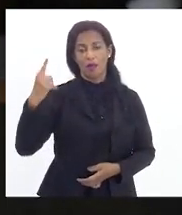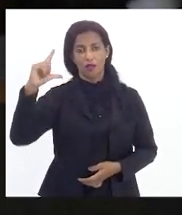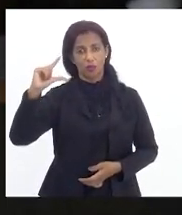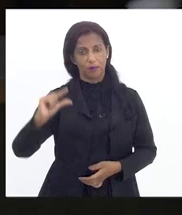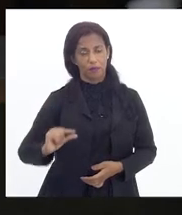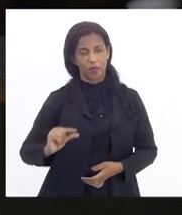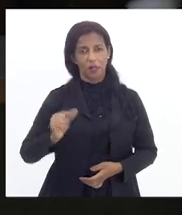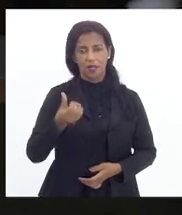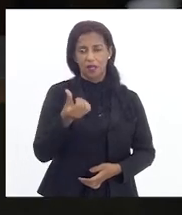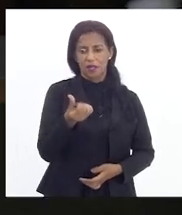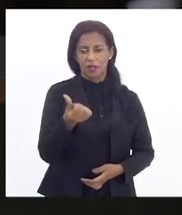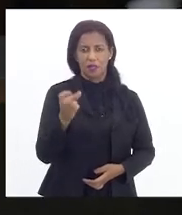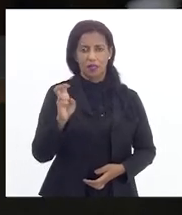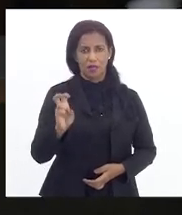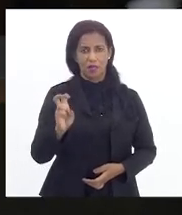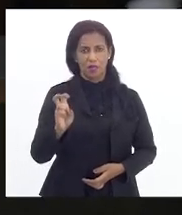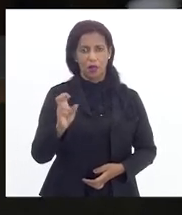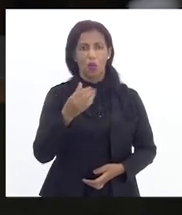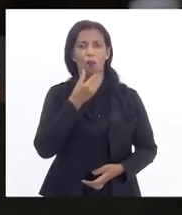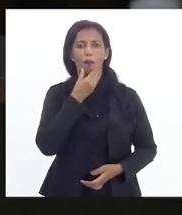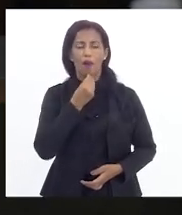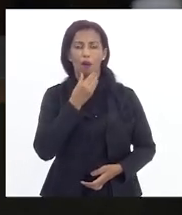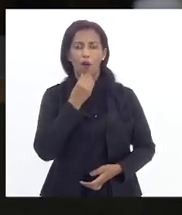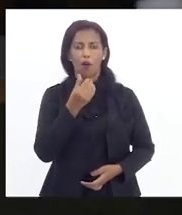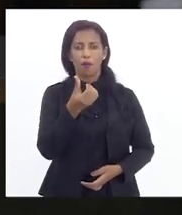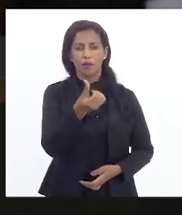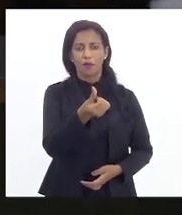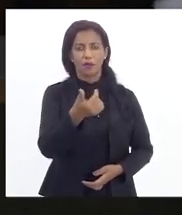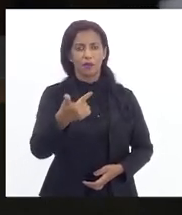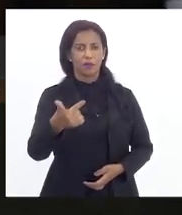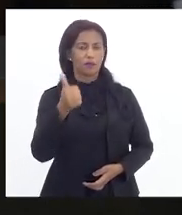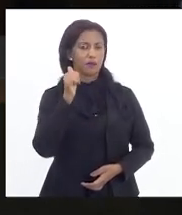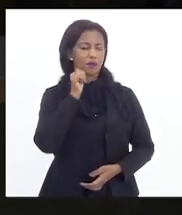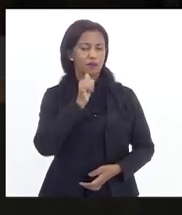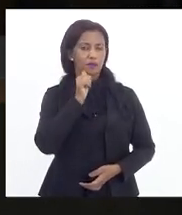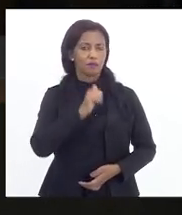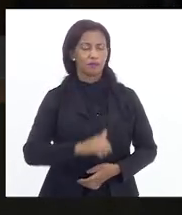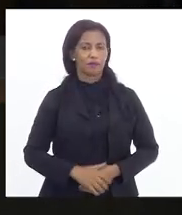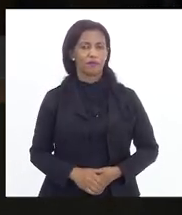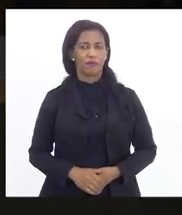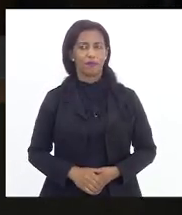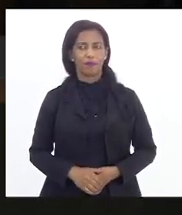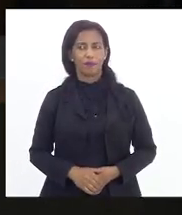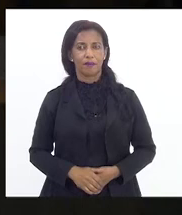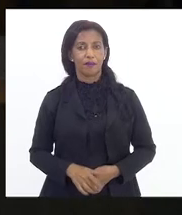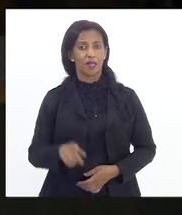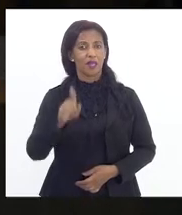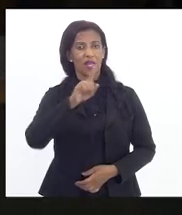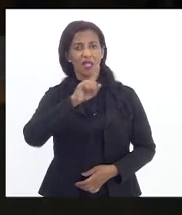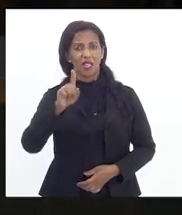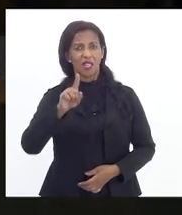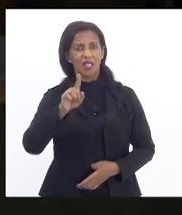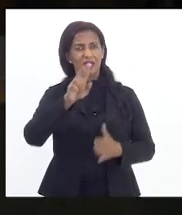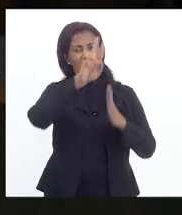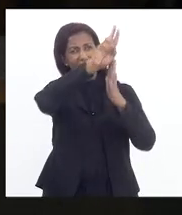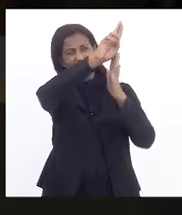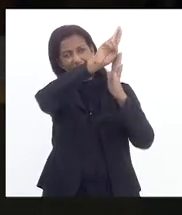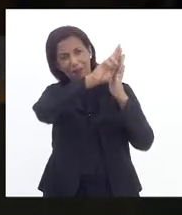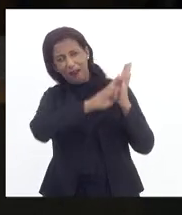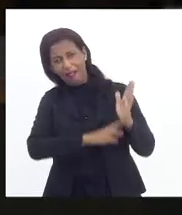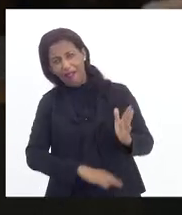de 65 anos para homem e 62 para mulher e não aquele acho que elas regras de